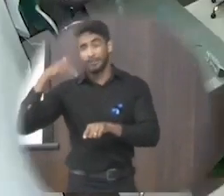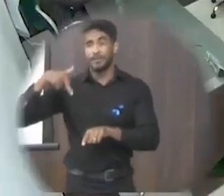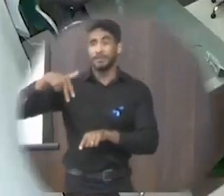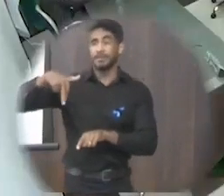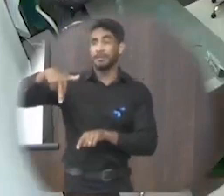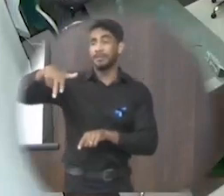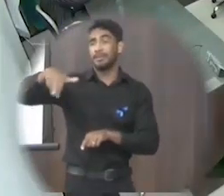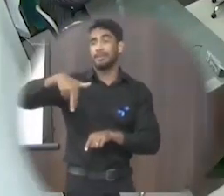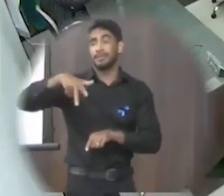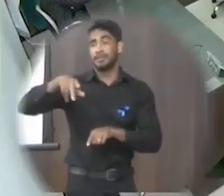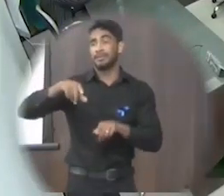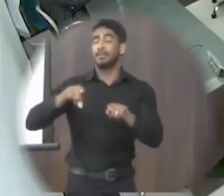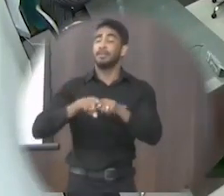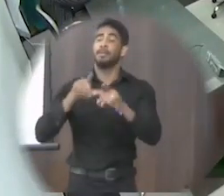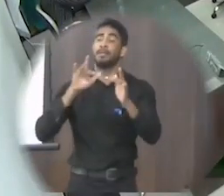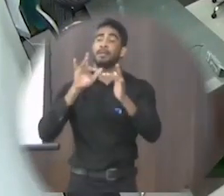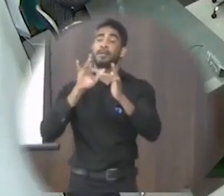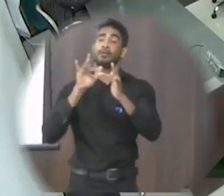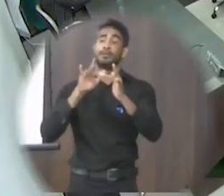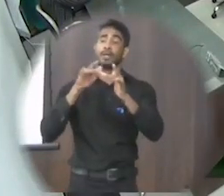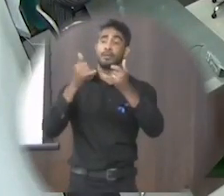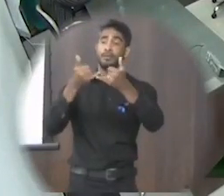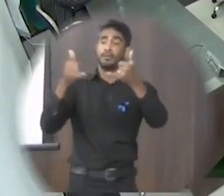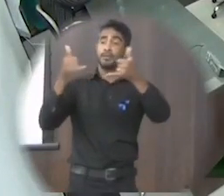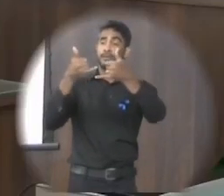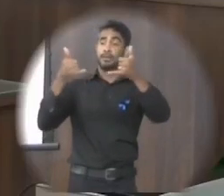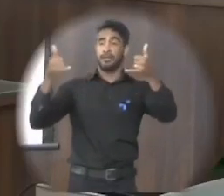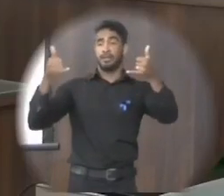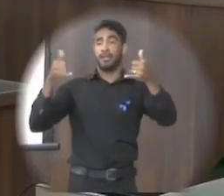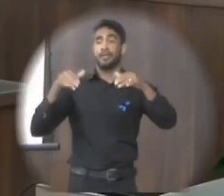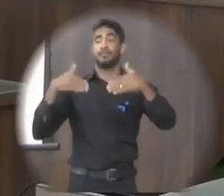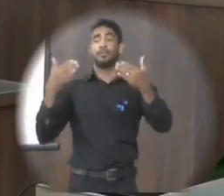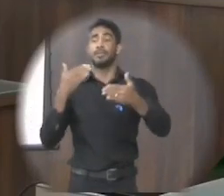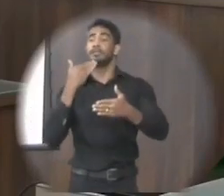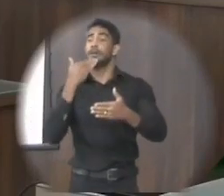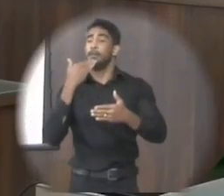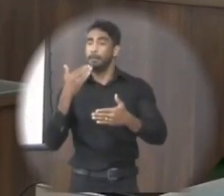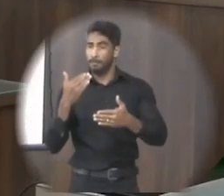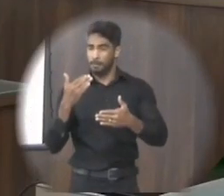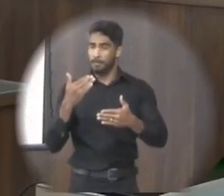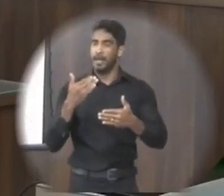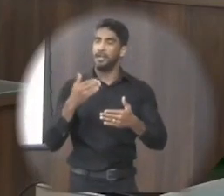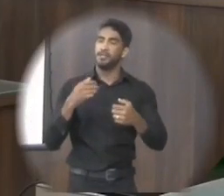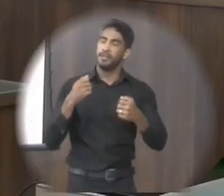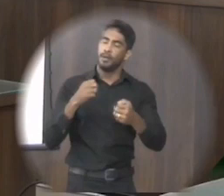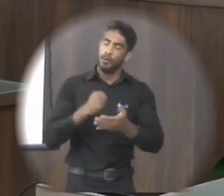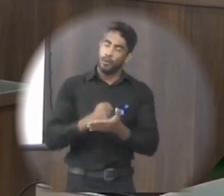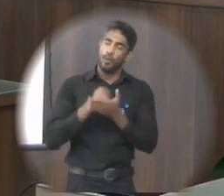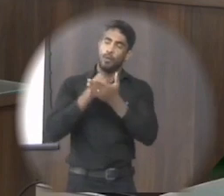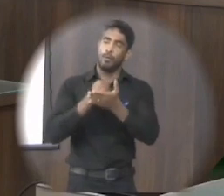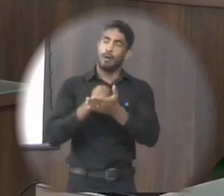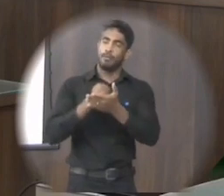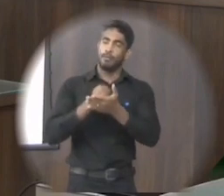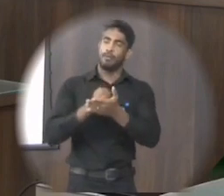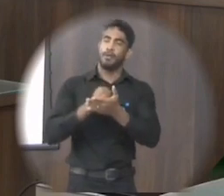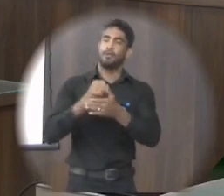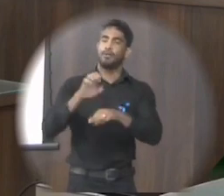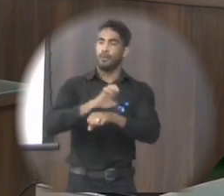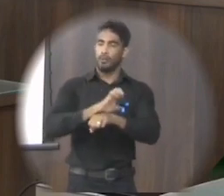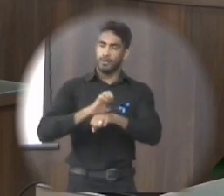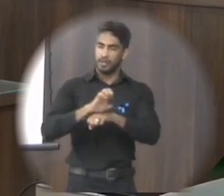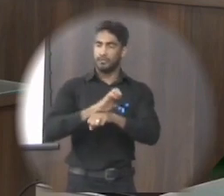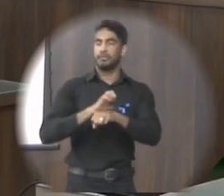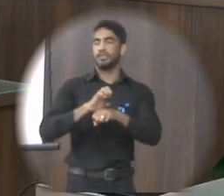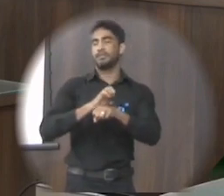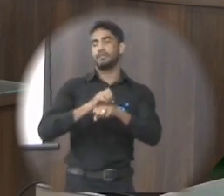poder ter contato com a rede elétrica. Dessa maneira, solicitamos o costumeiro apoio do Poder Executivo Municipal para